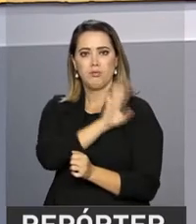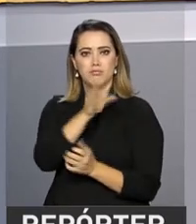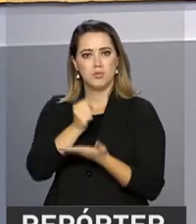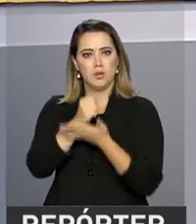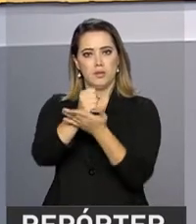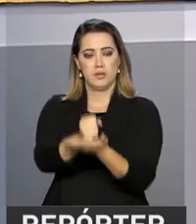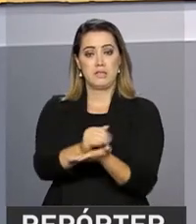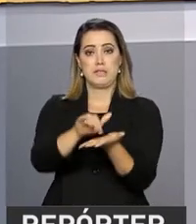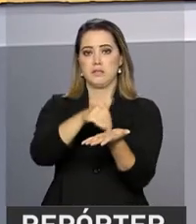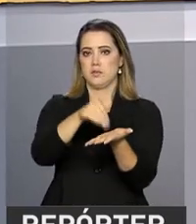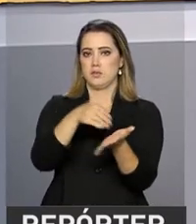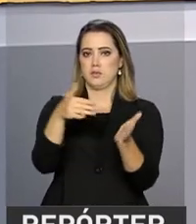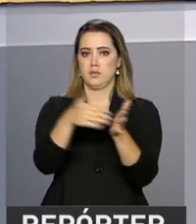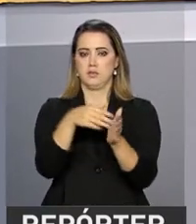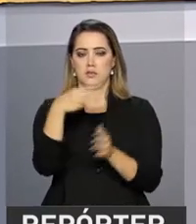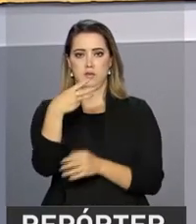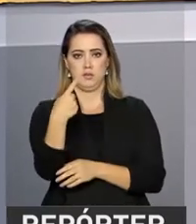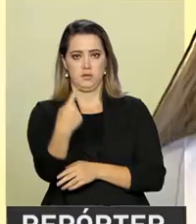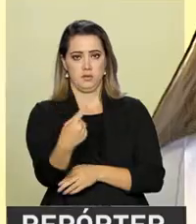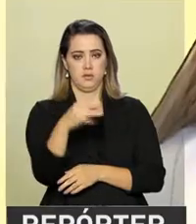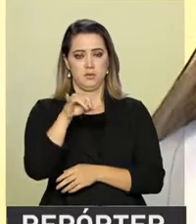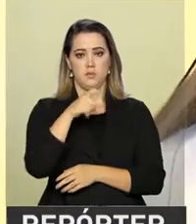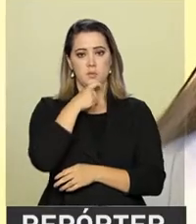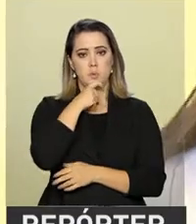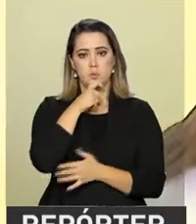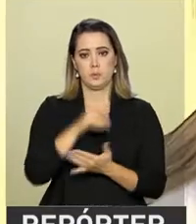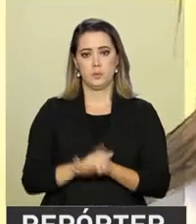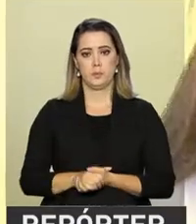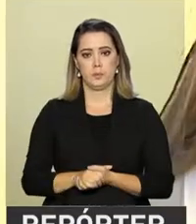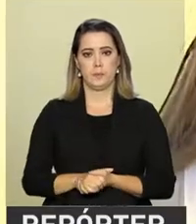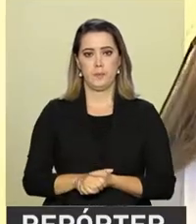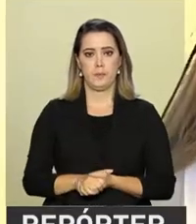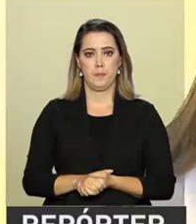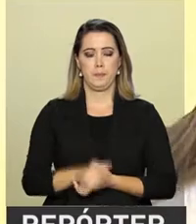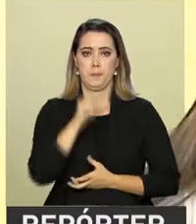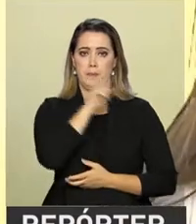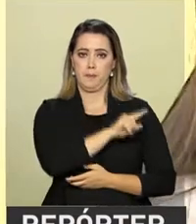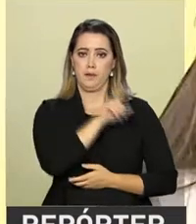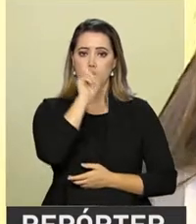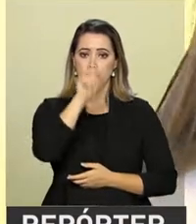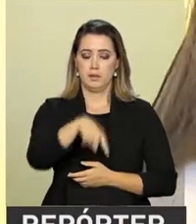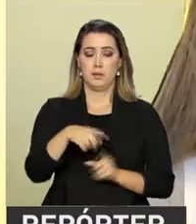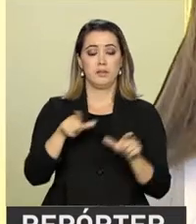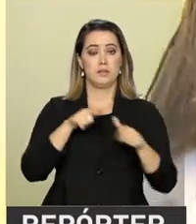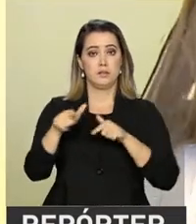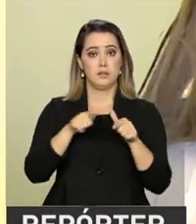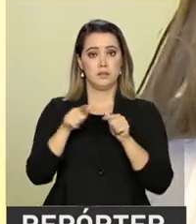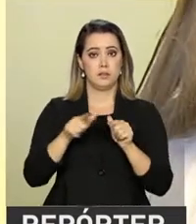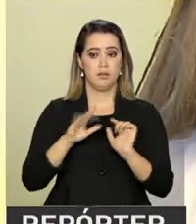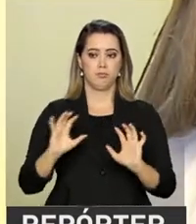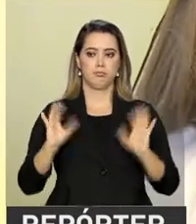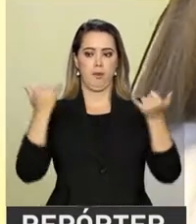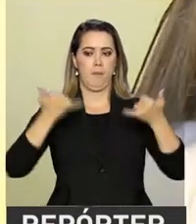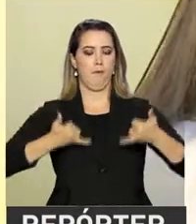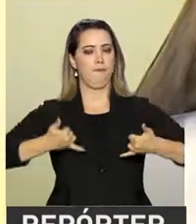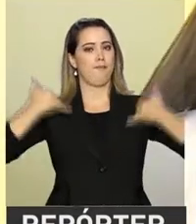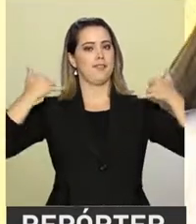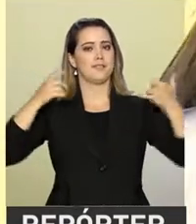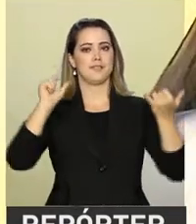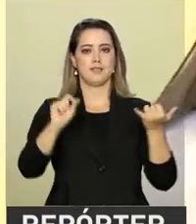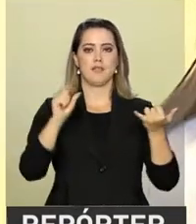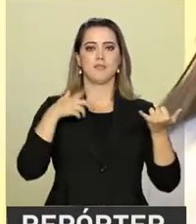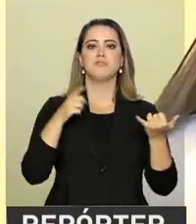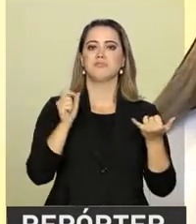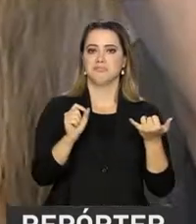até o dia 31 de julho flávia é cerimonialista trabalha com a organização de